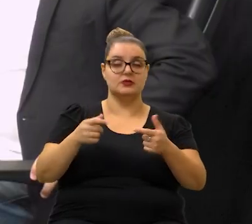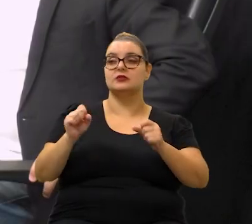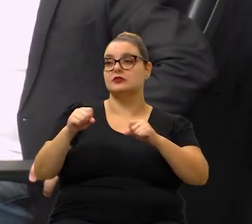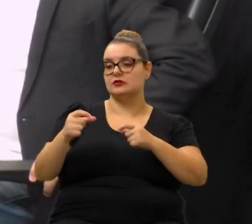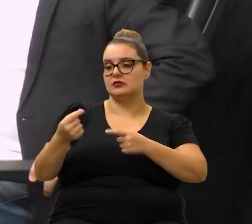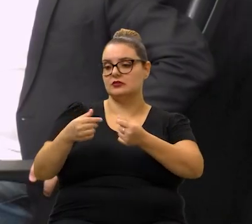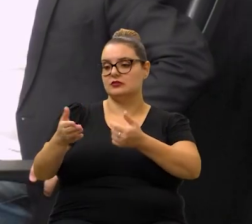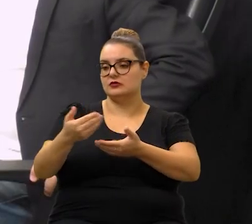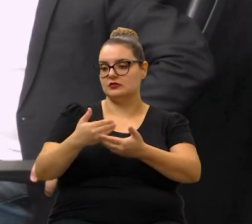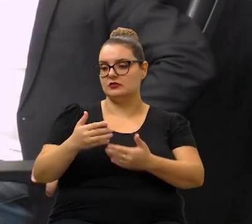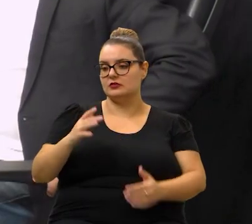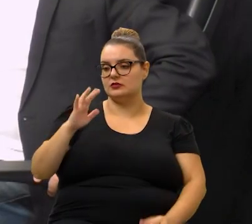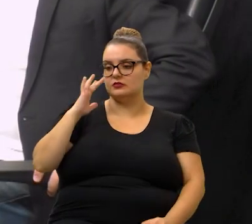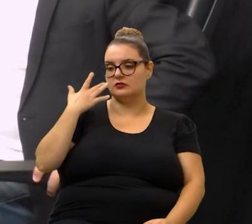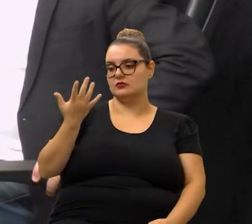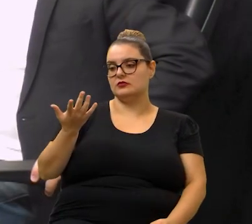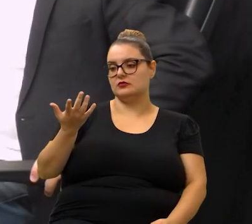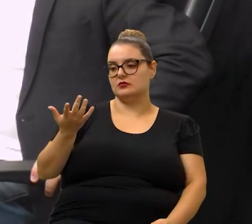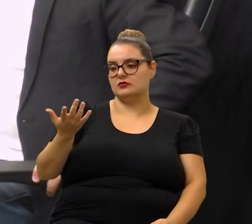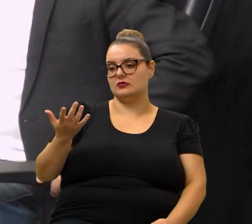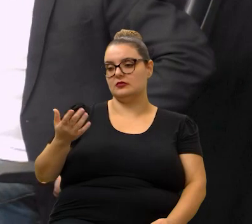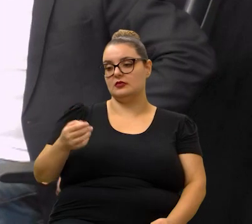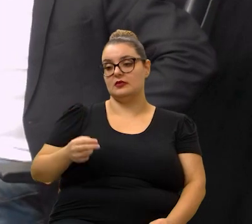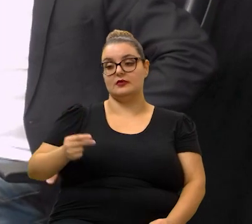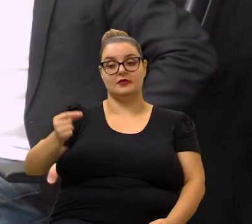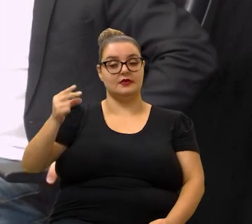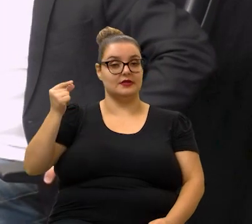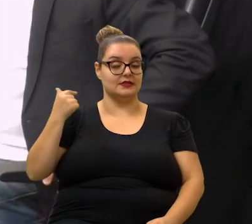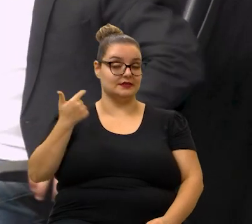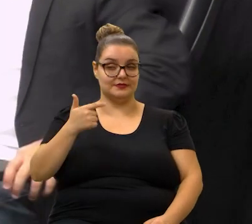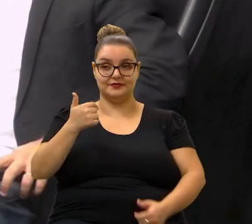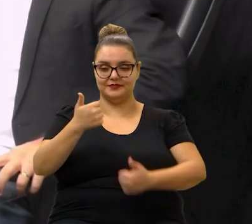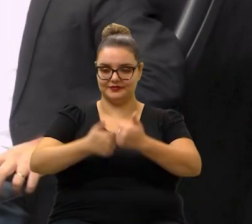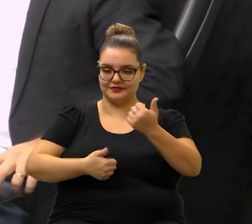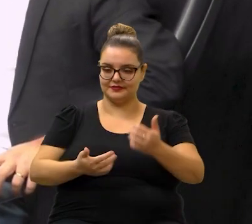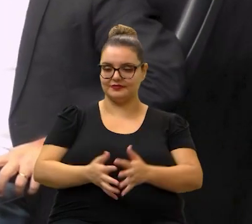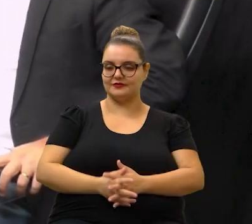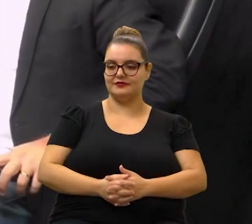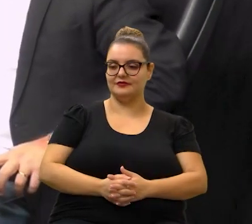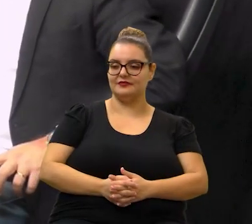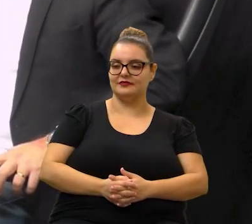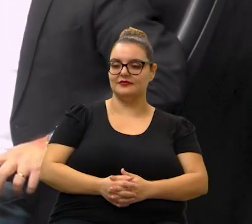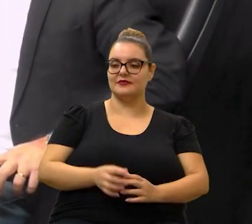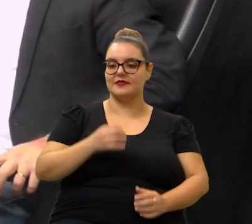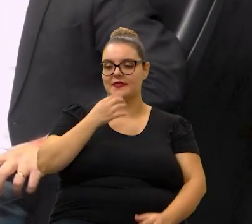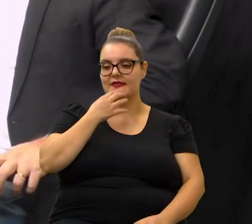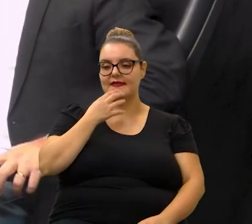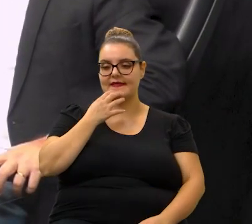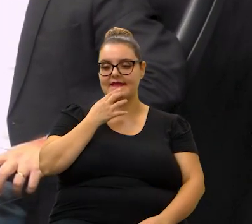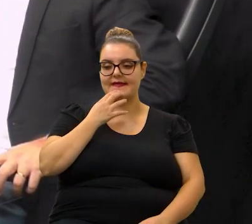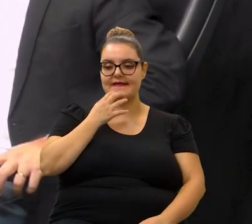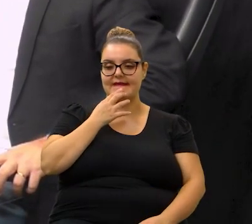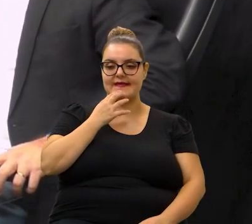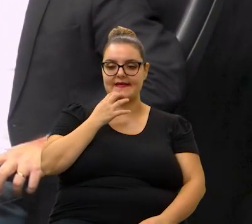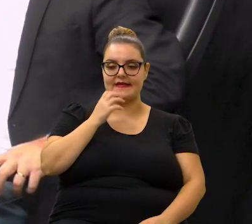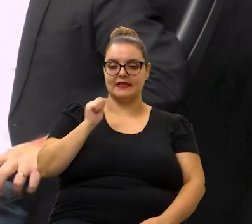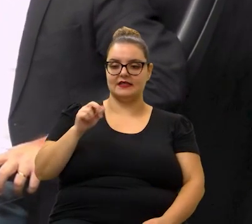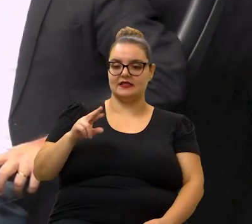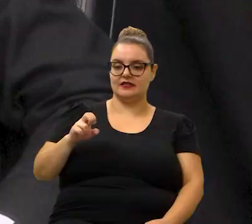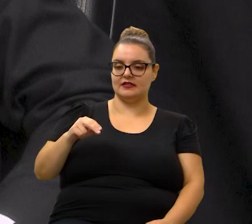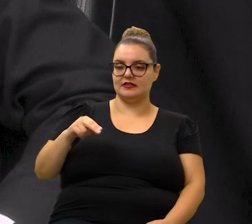vaquinha eu nem sei se custa isso ainda eu tô por fora faz tempo que eu não jogo bola mas aí essa